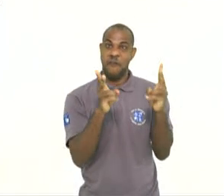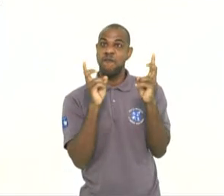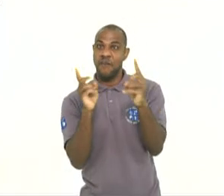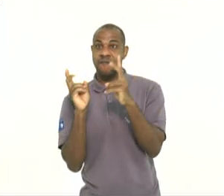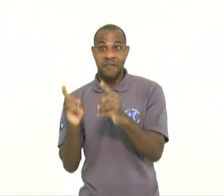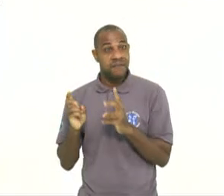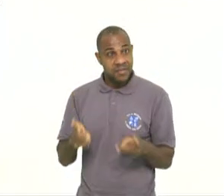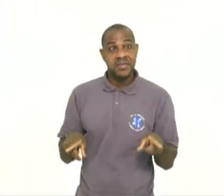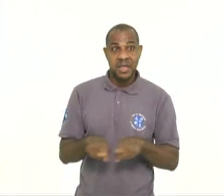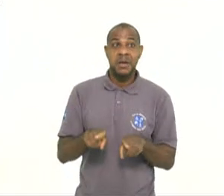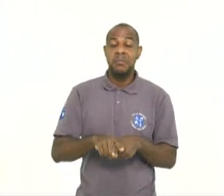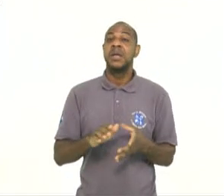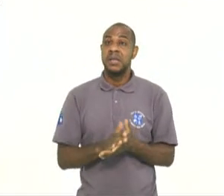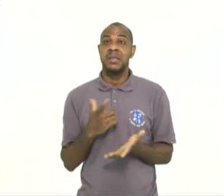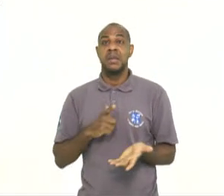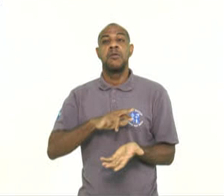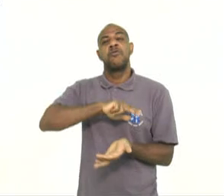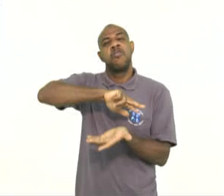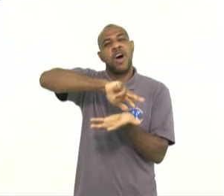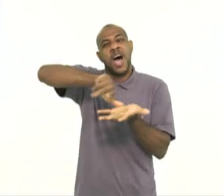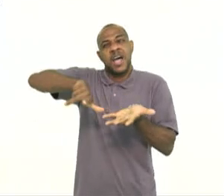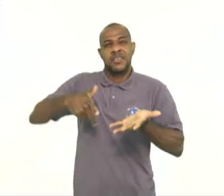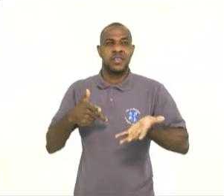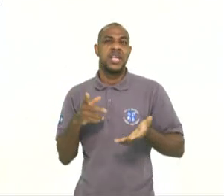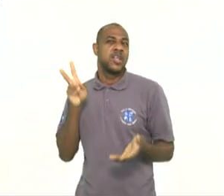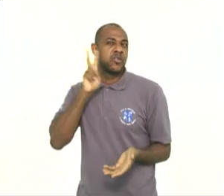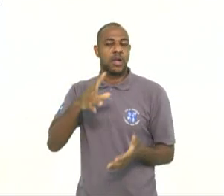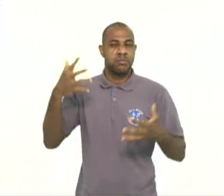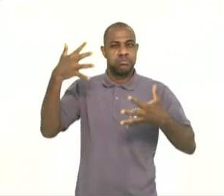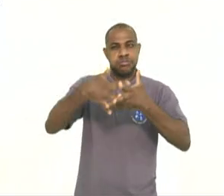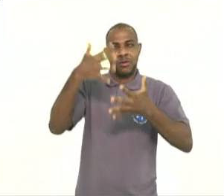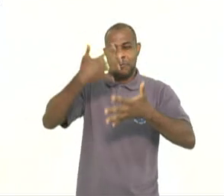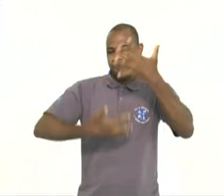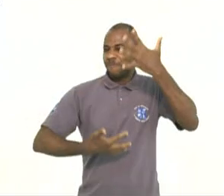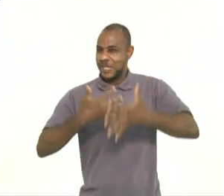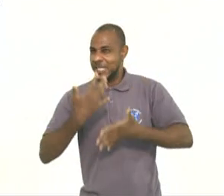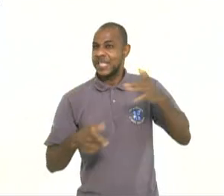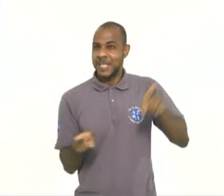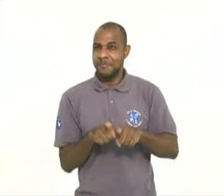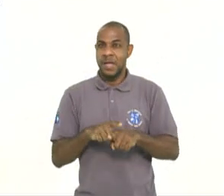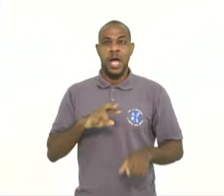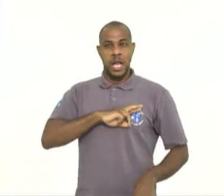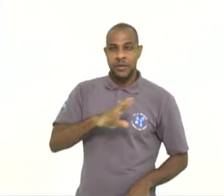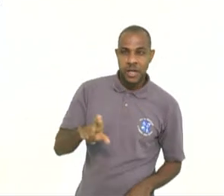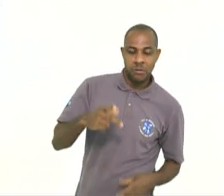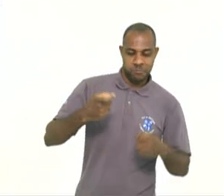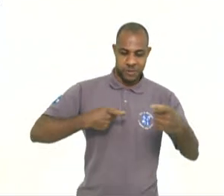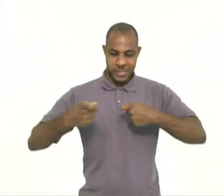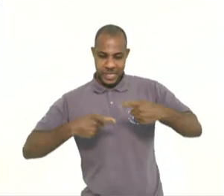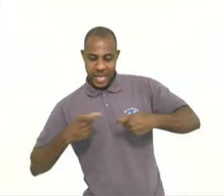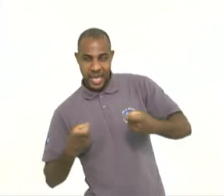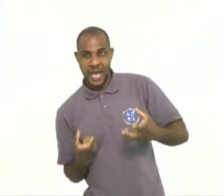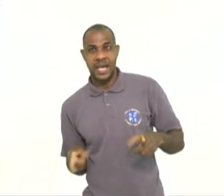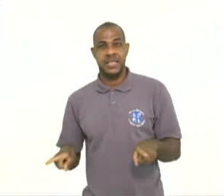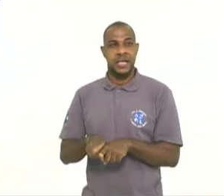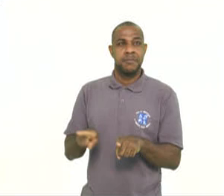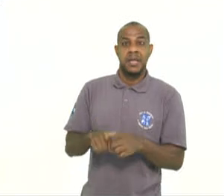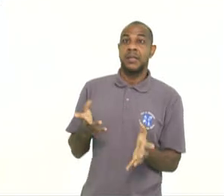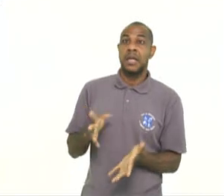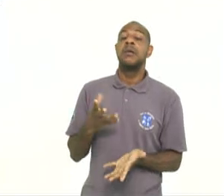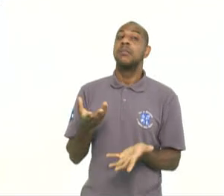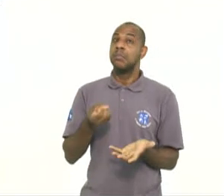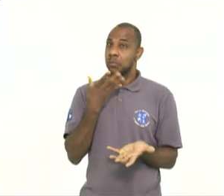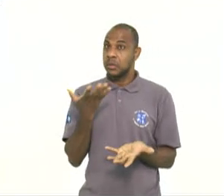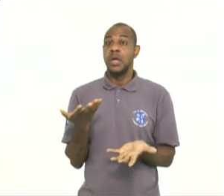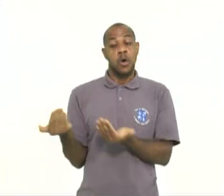apesar das suas sátiras de questões complexas como disputas territoriais religião e guerra a série foi